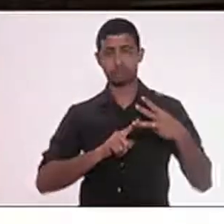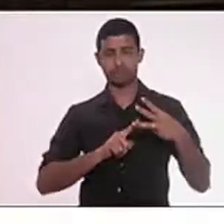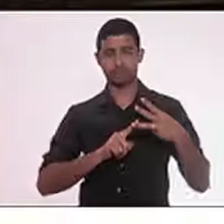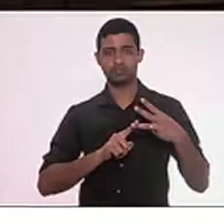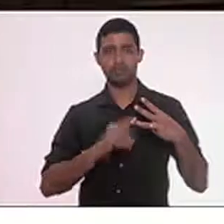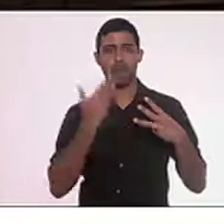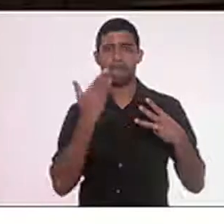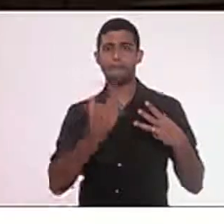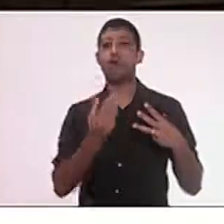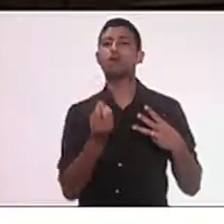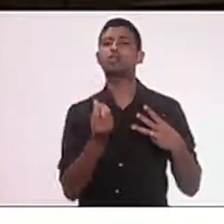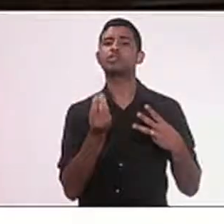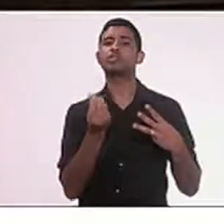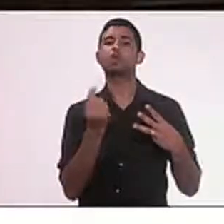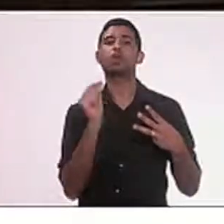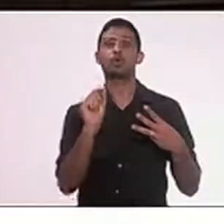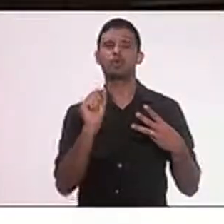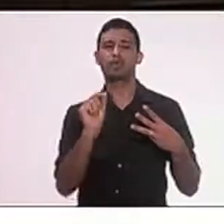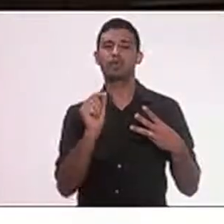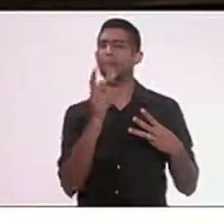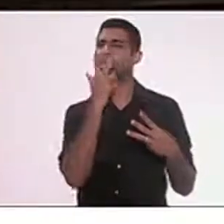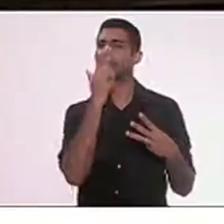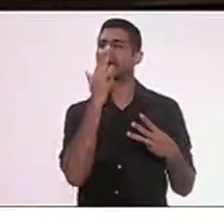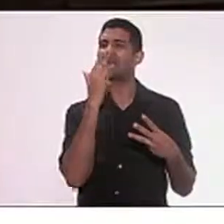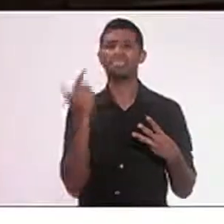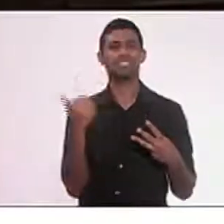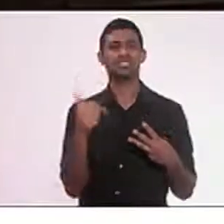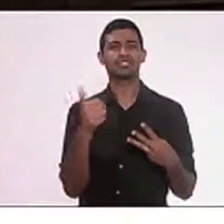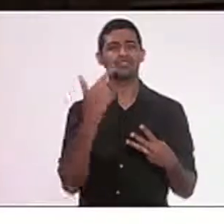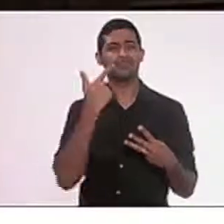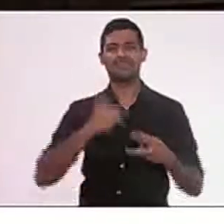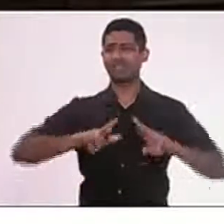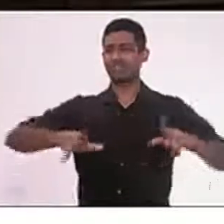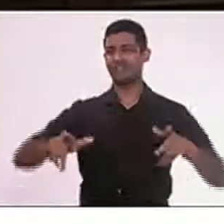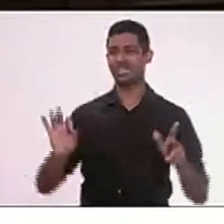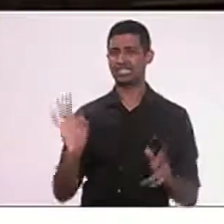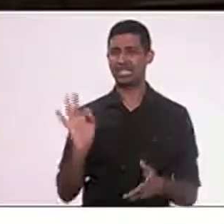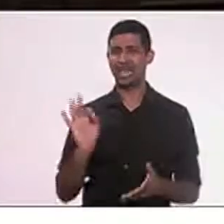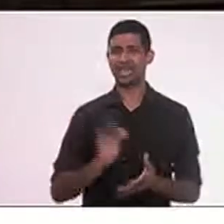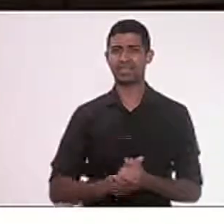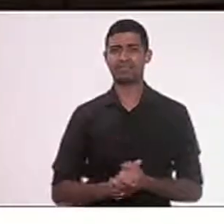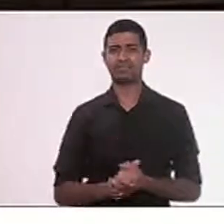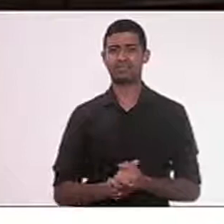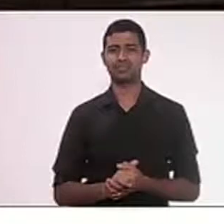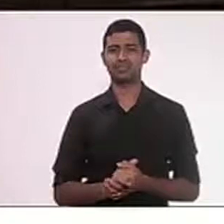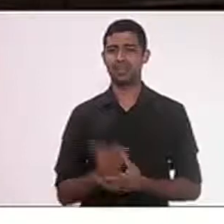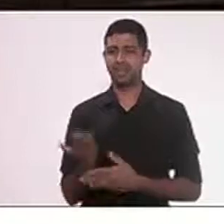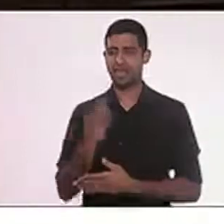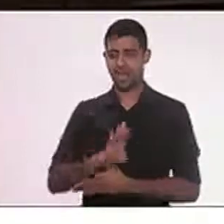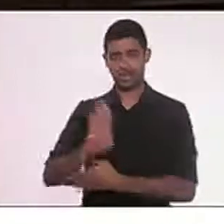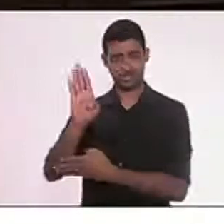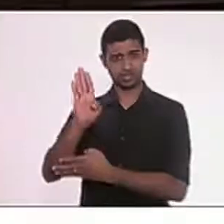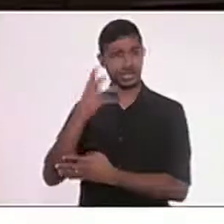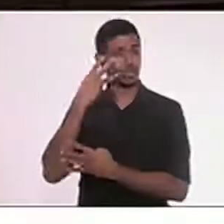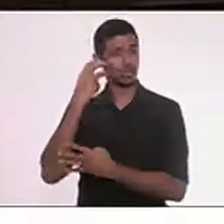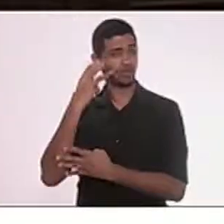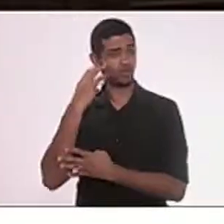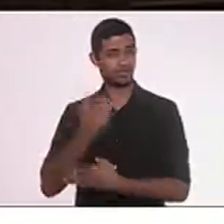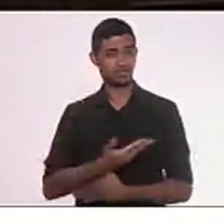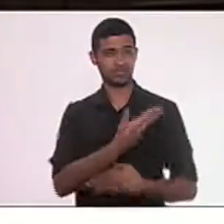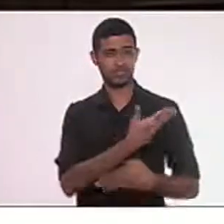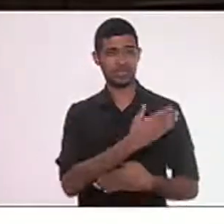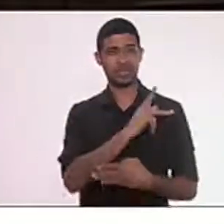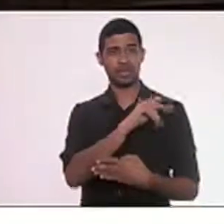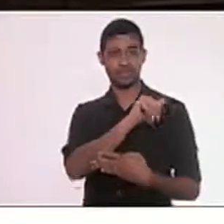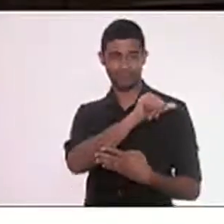demonstram que, afinal de contas, parece que não havia tanta diferença assim entre o então candidato Wilson Witzel e o então